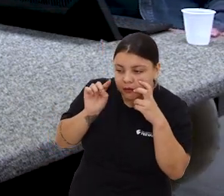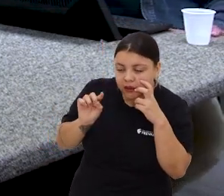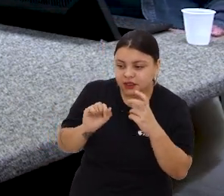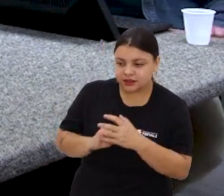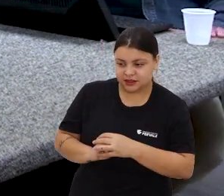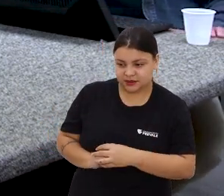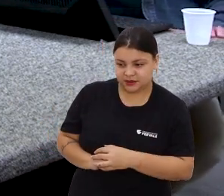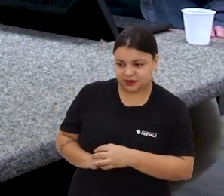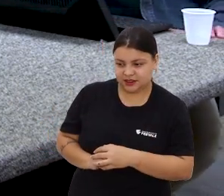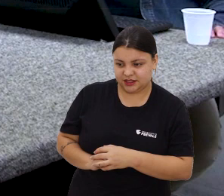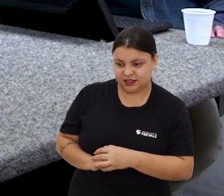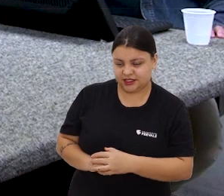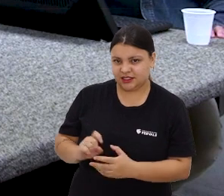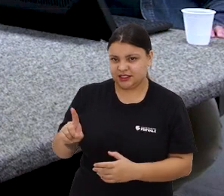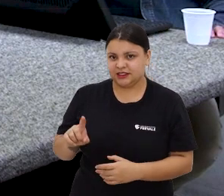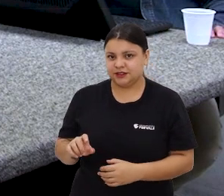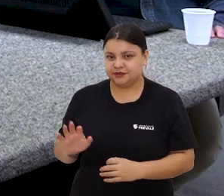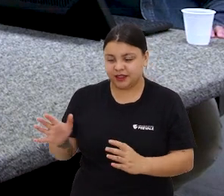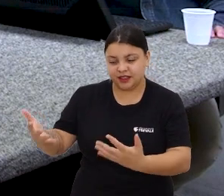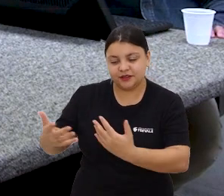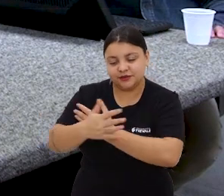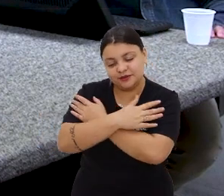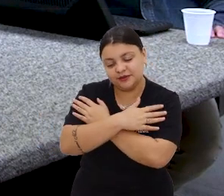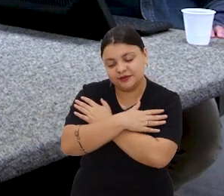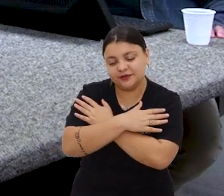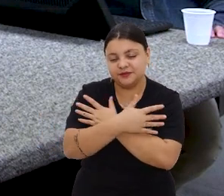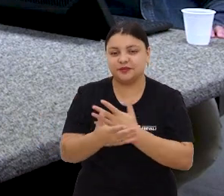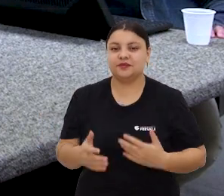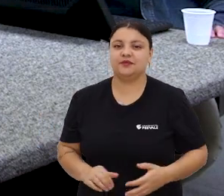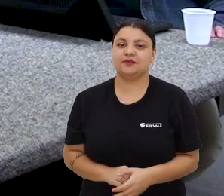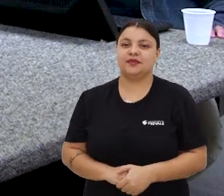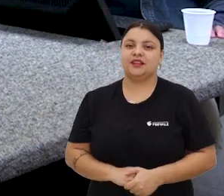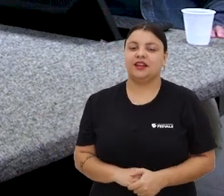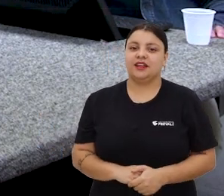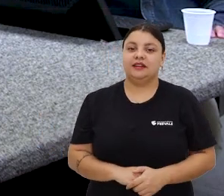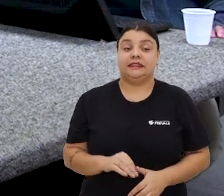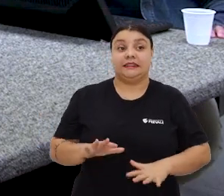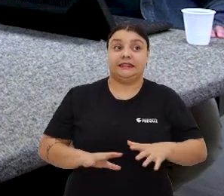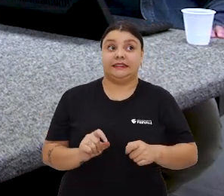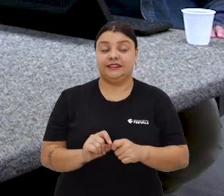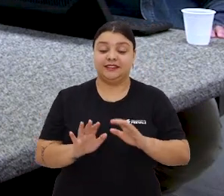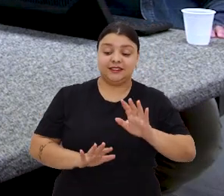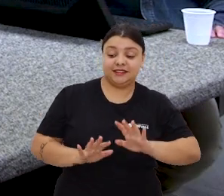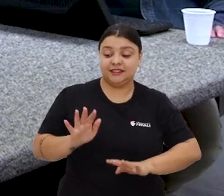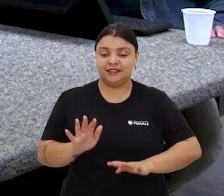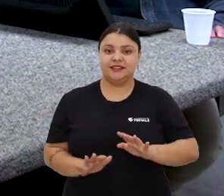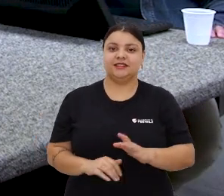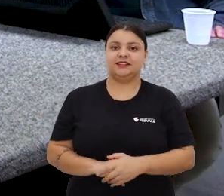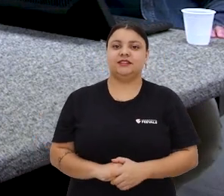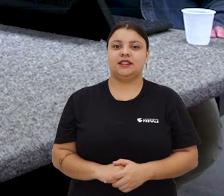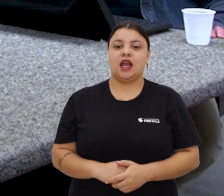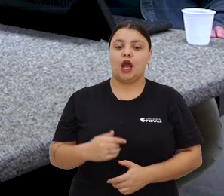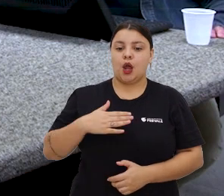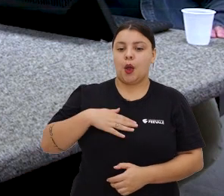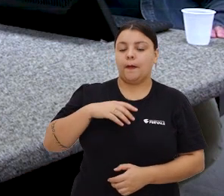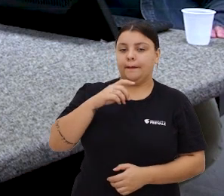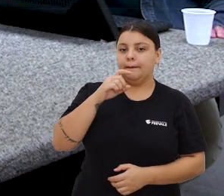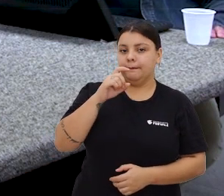faz dá um afeto, né. Tenta amenizar. Tenta amenizar. E para o homem